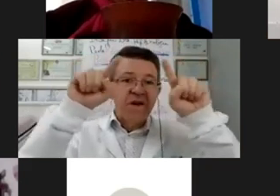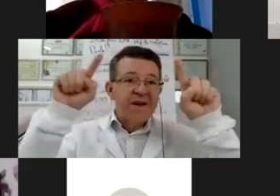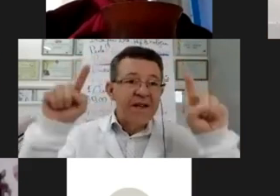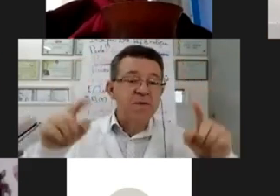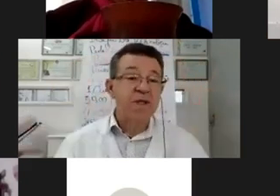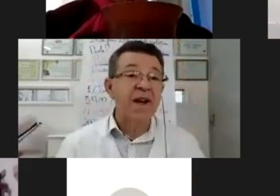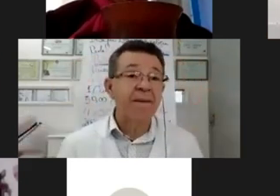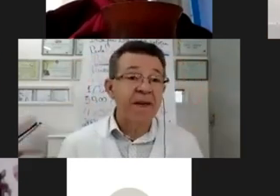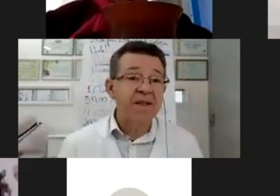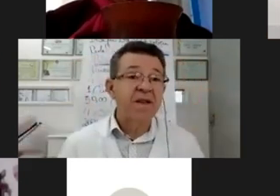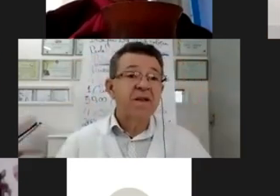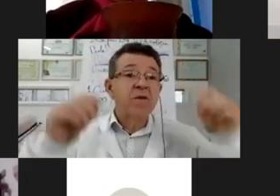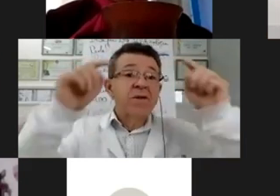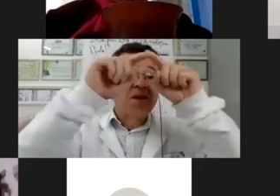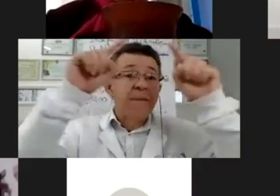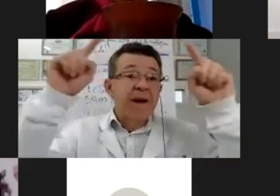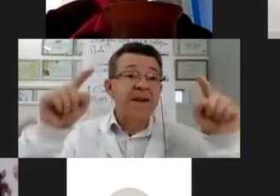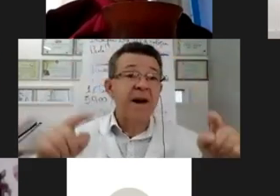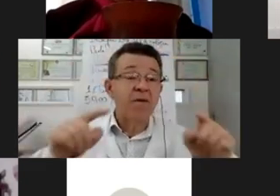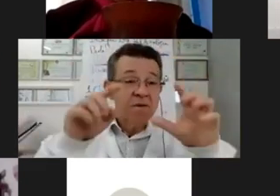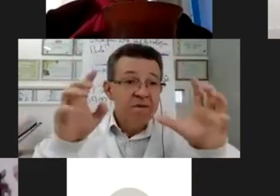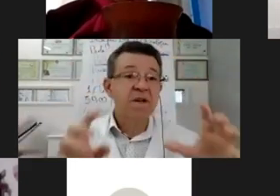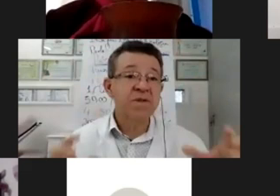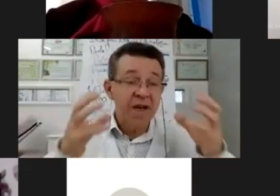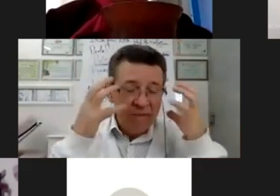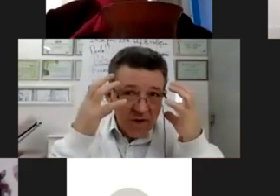seu organismo internamente? Seu sistema